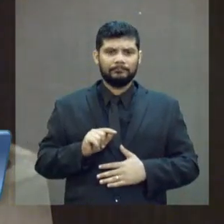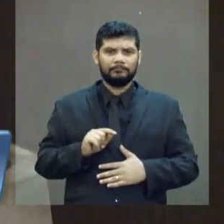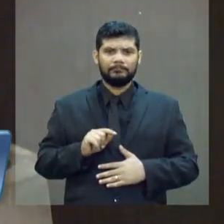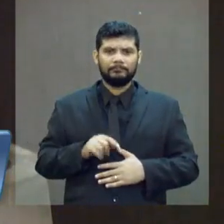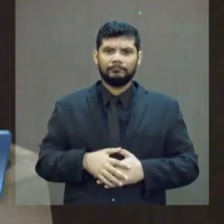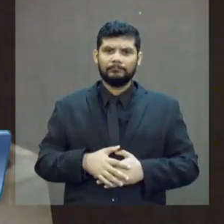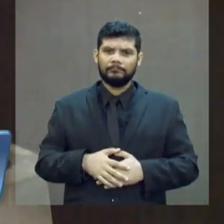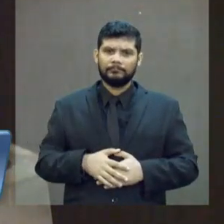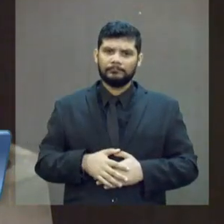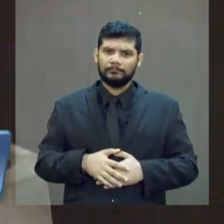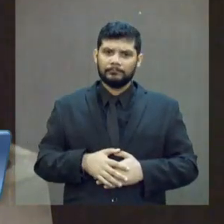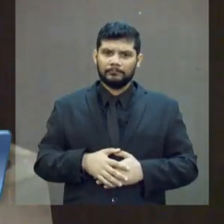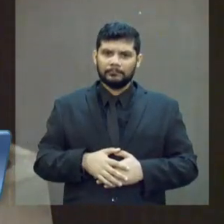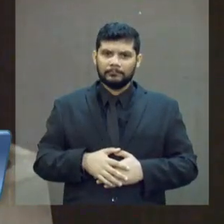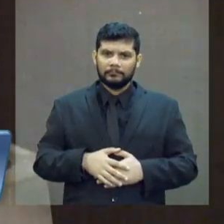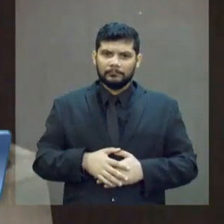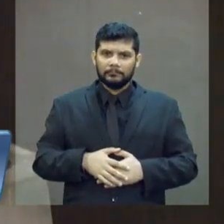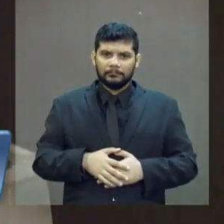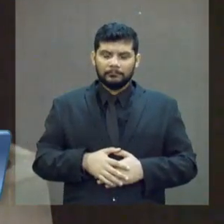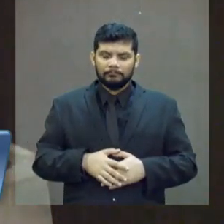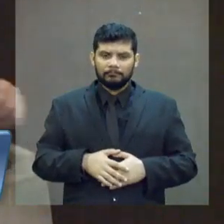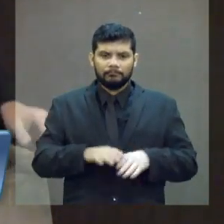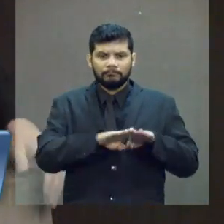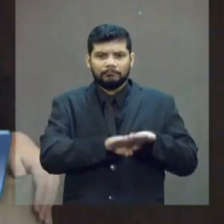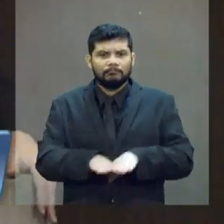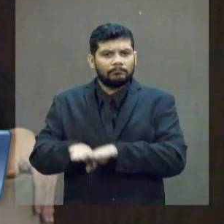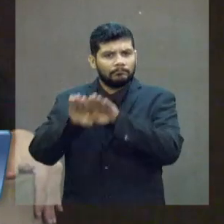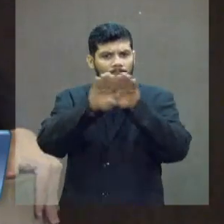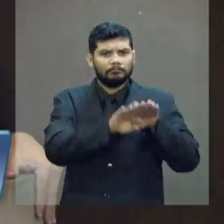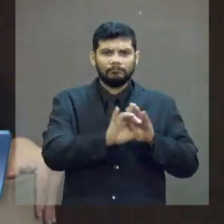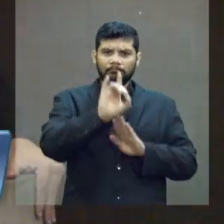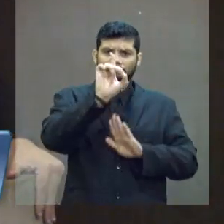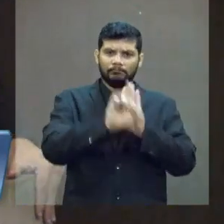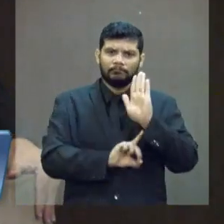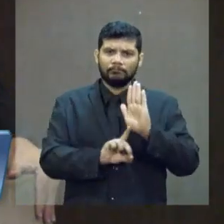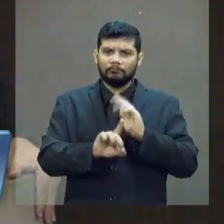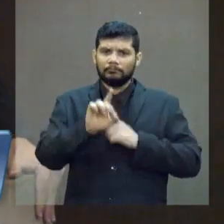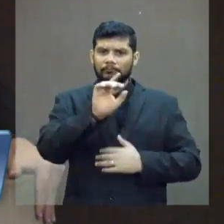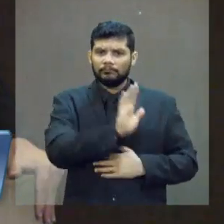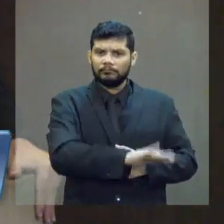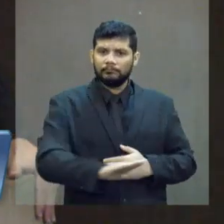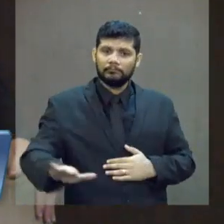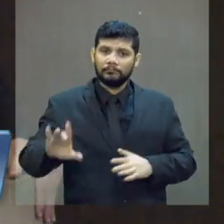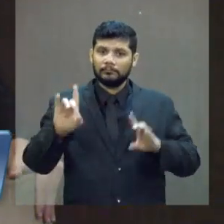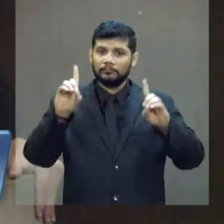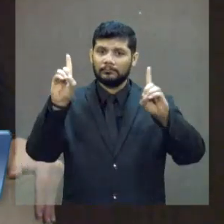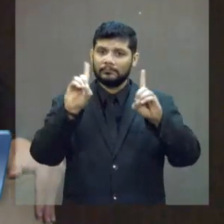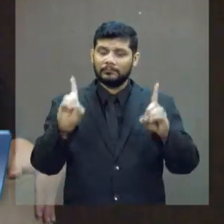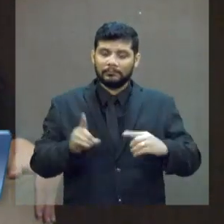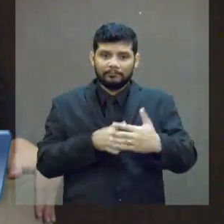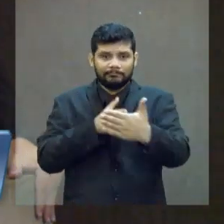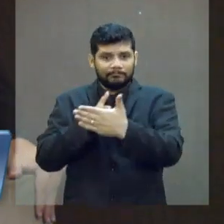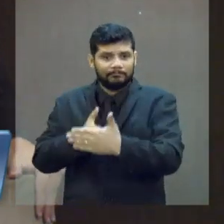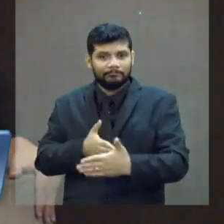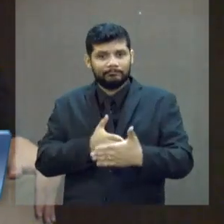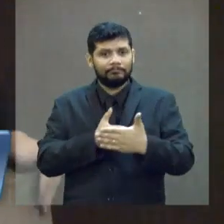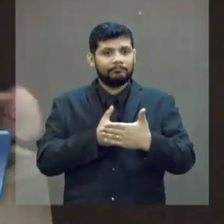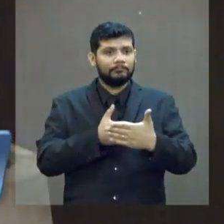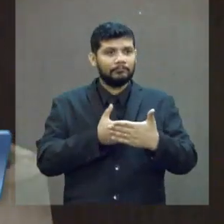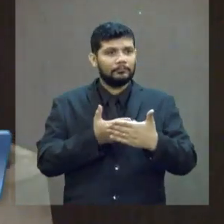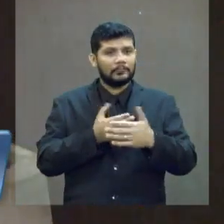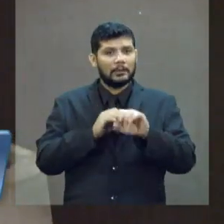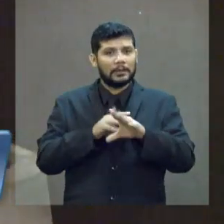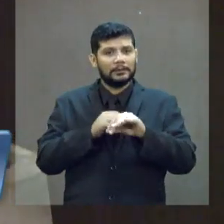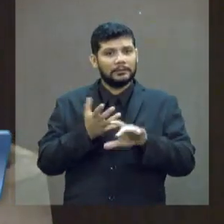lapso para universalizarmos os direitos das crianças com deficiência à educação inclusiva. Mais que